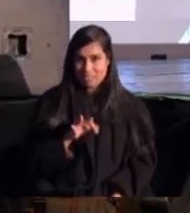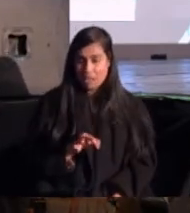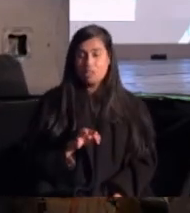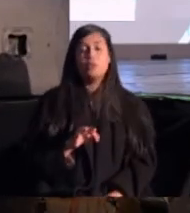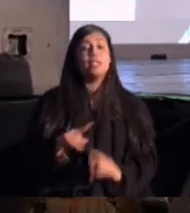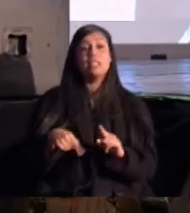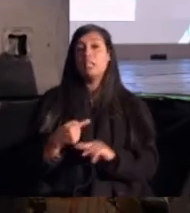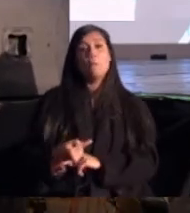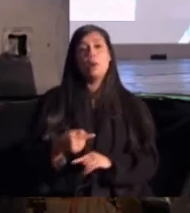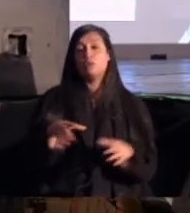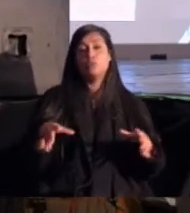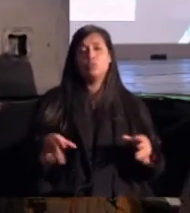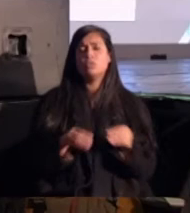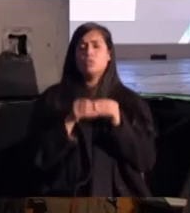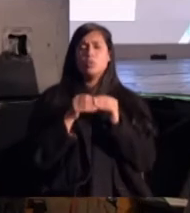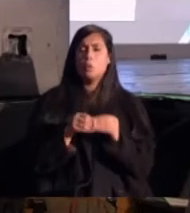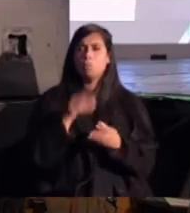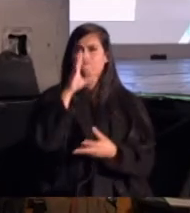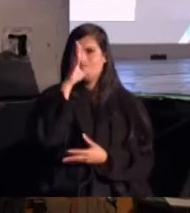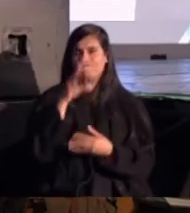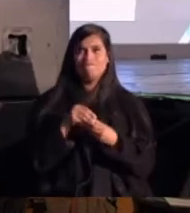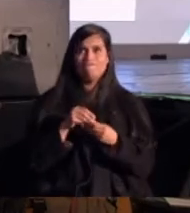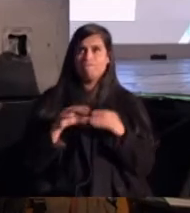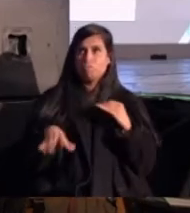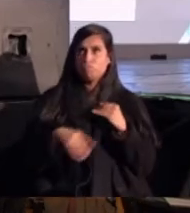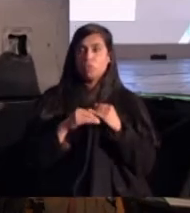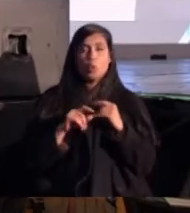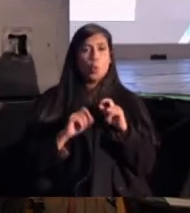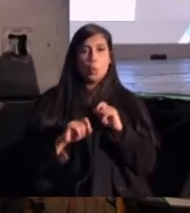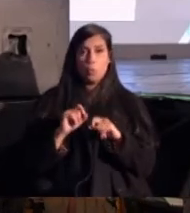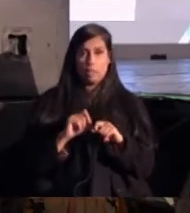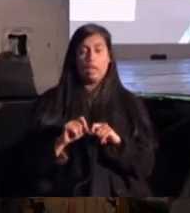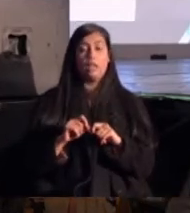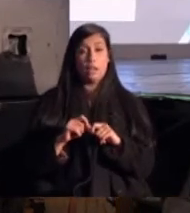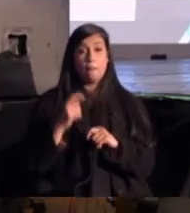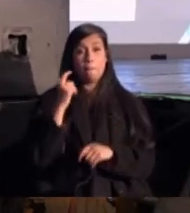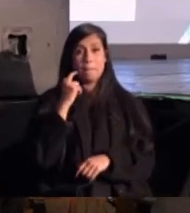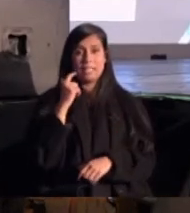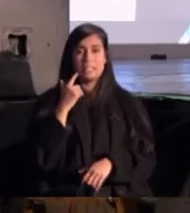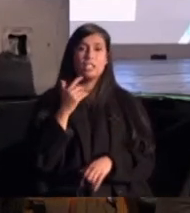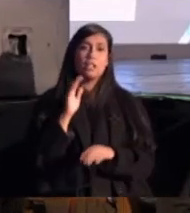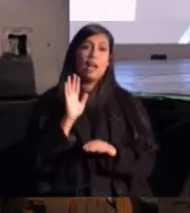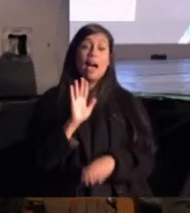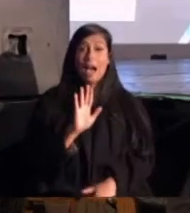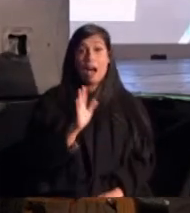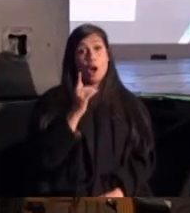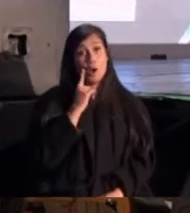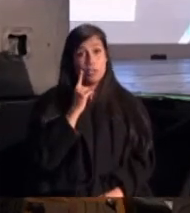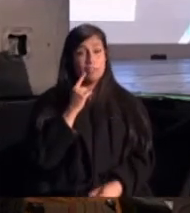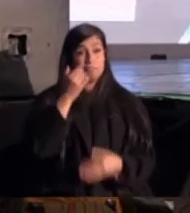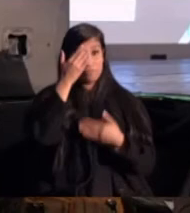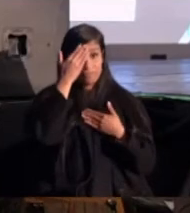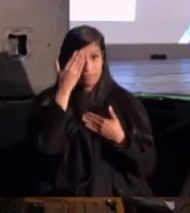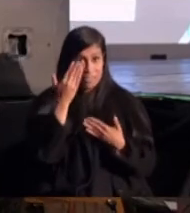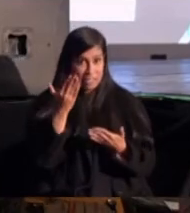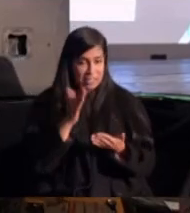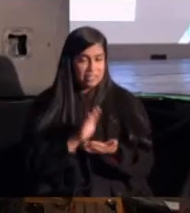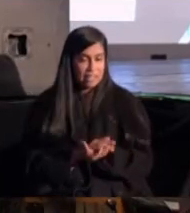Algumas conclusões parciais, para a gente pensar um pouquinho, e já agradecendo ali no final.